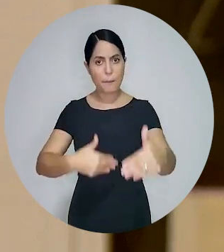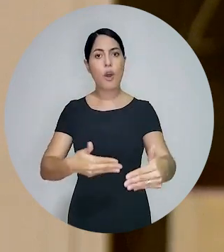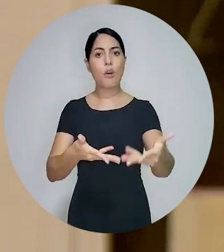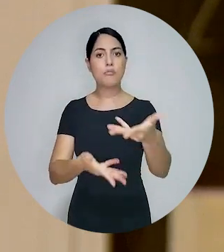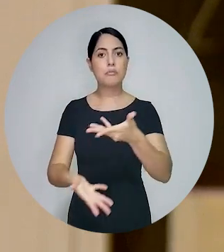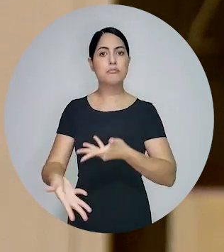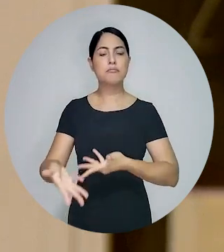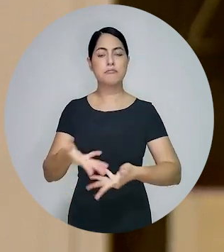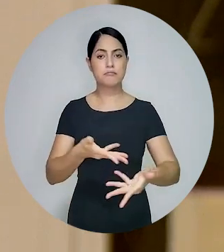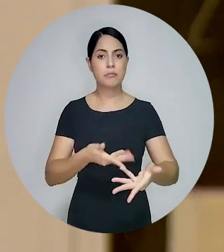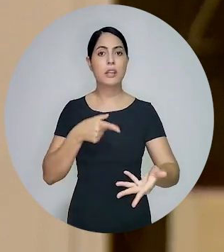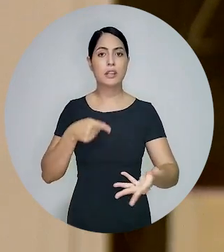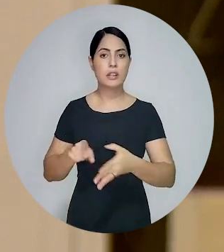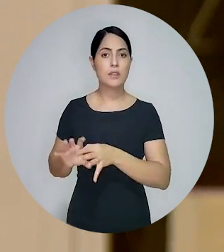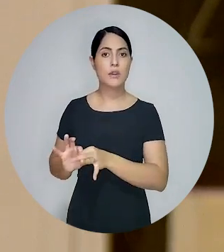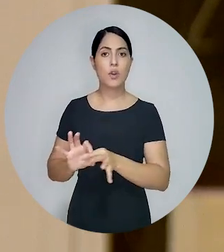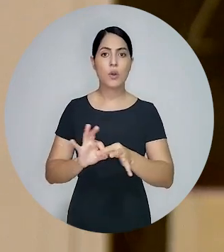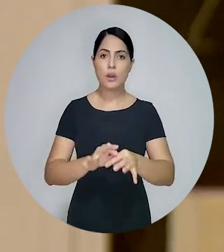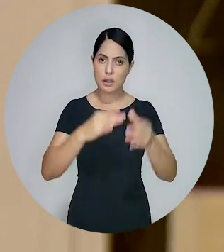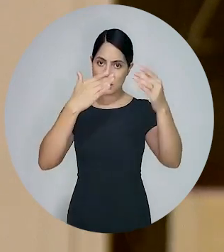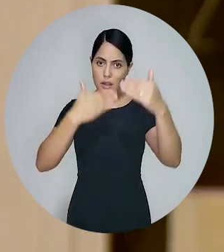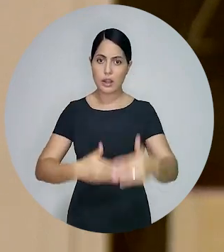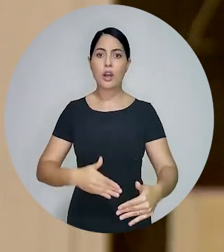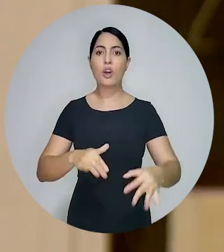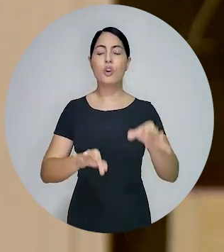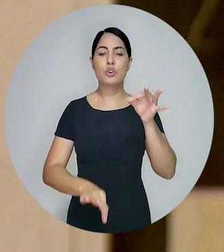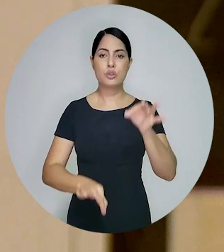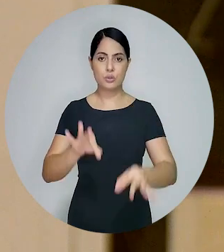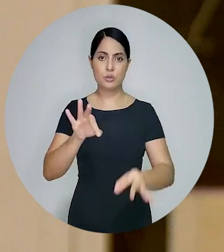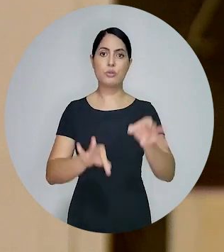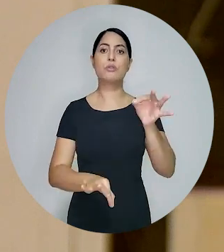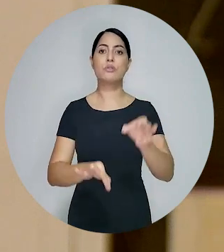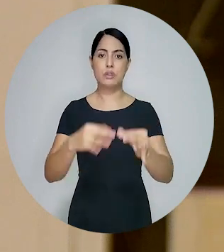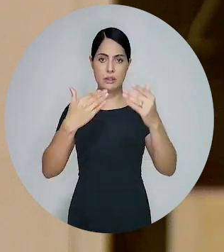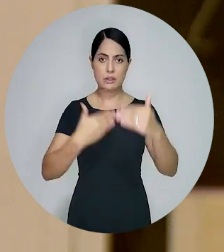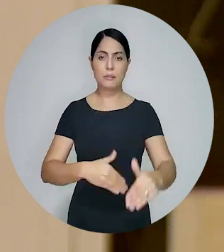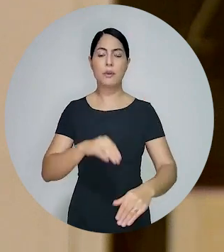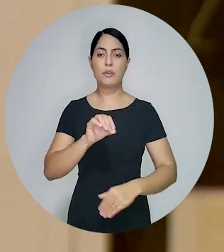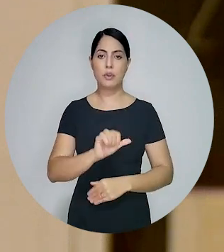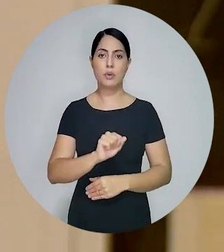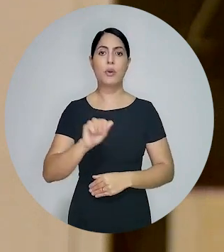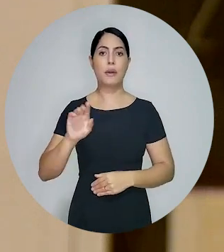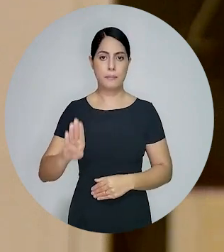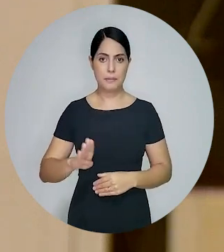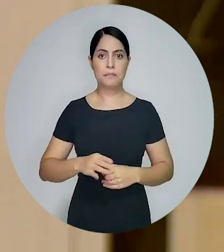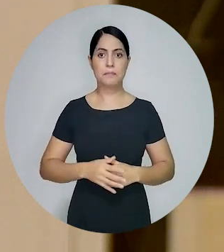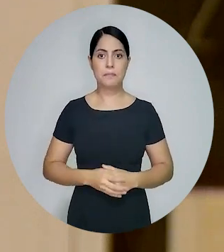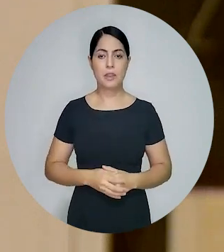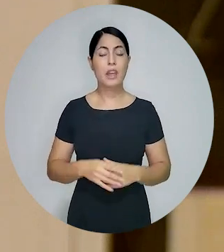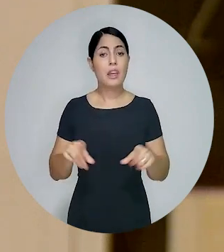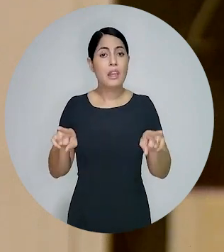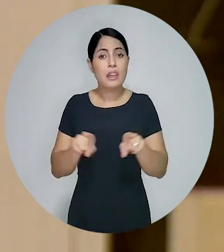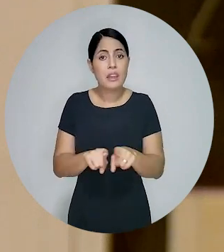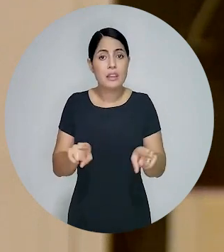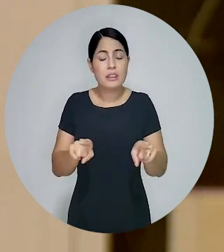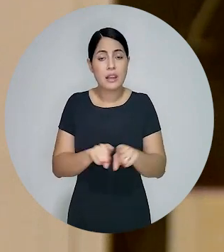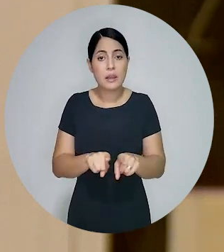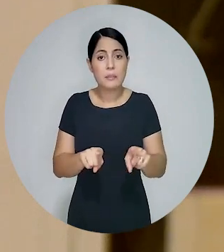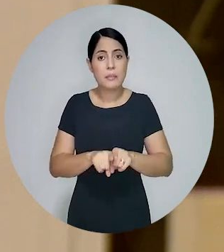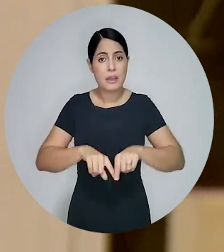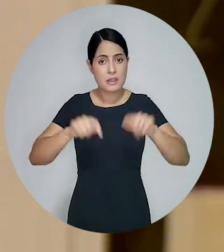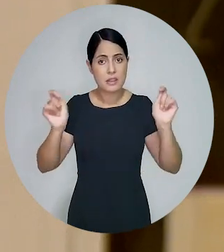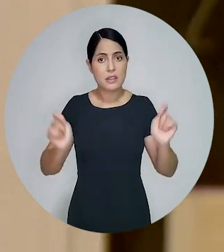de respeitabilidade do exame, esse grau de justiça do exame e ser esse